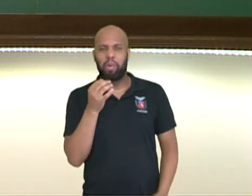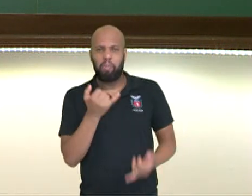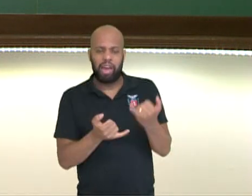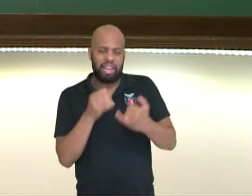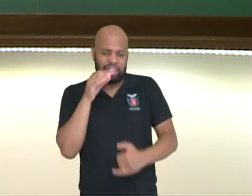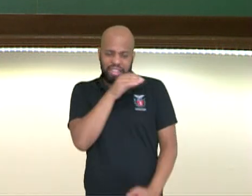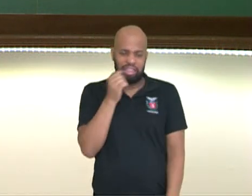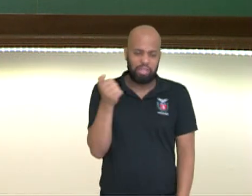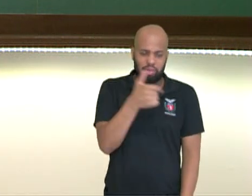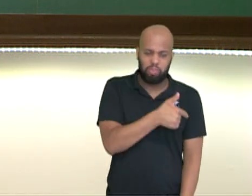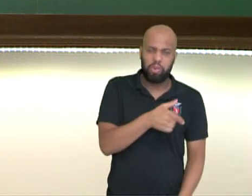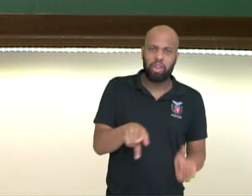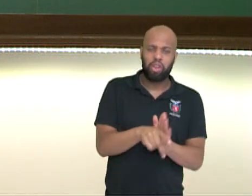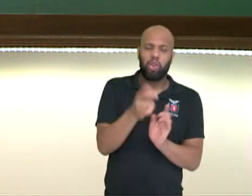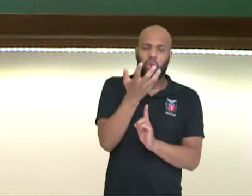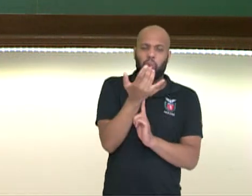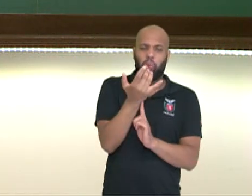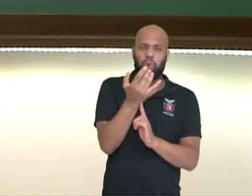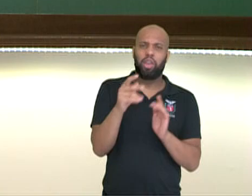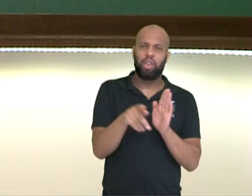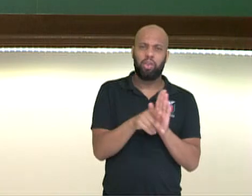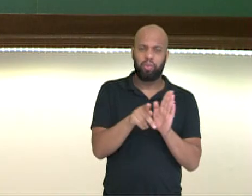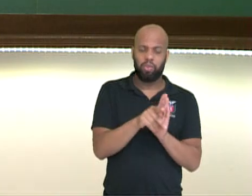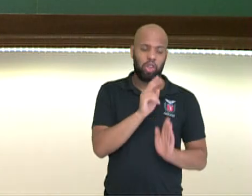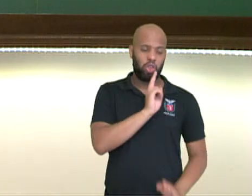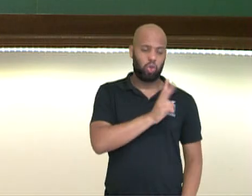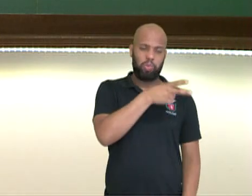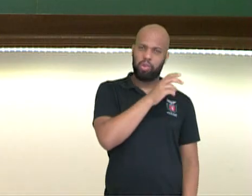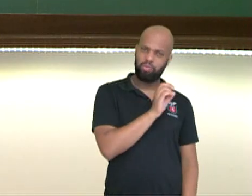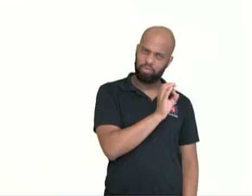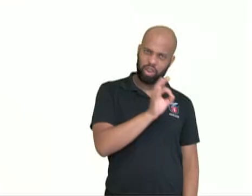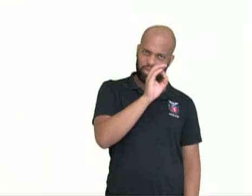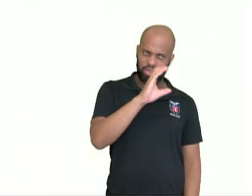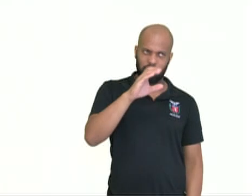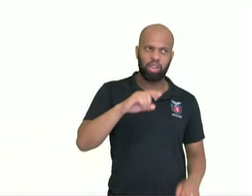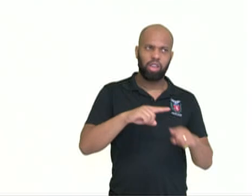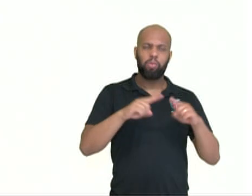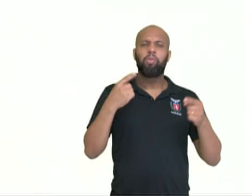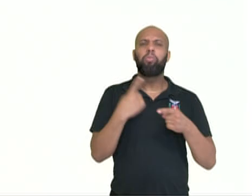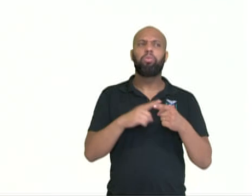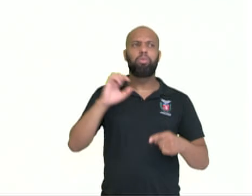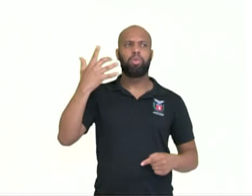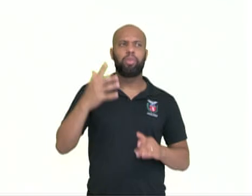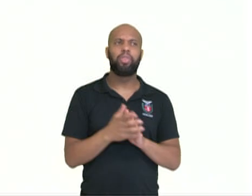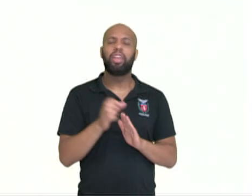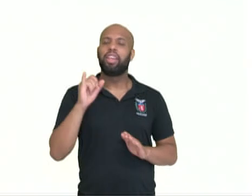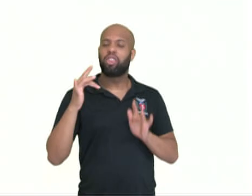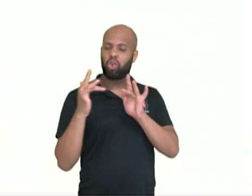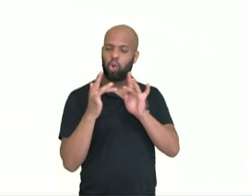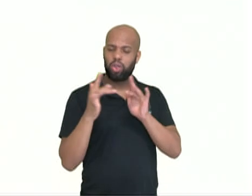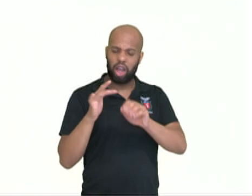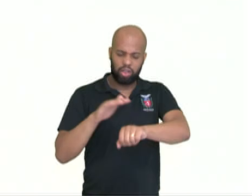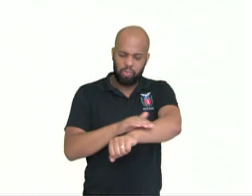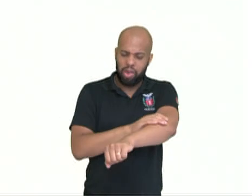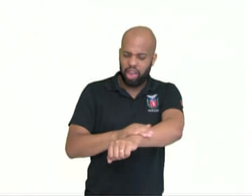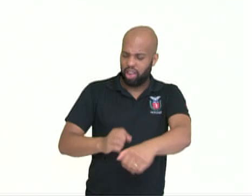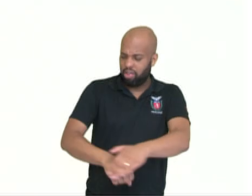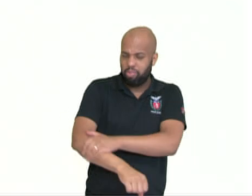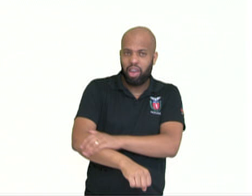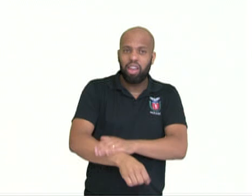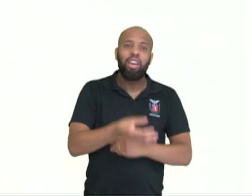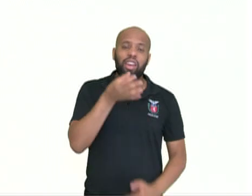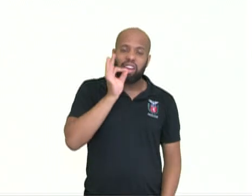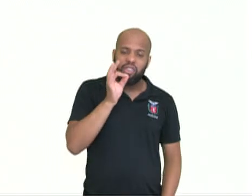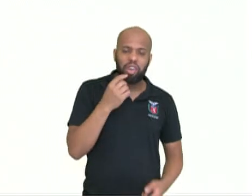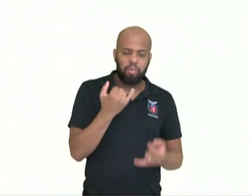faísquinhas que estão a 2.000 graus Celsius. Mas por que isso ocorre? Né? Em contato com a pele, o café te dará maior sensação de